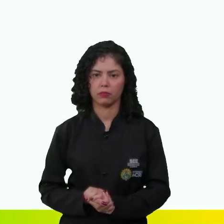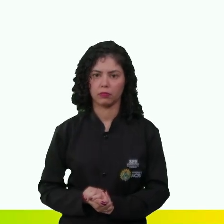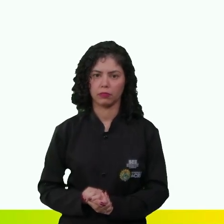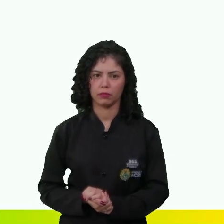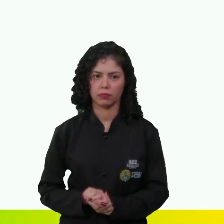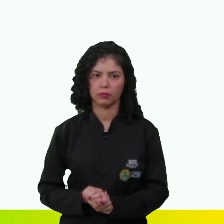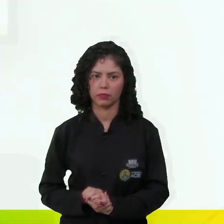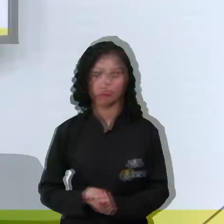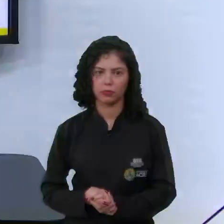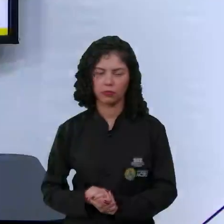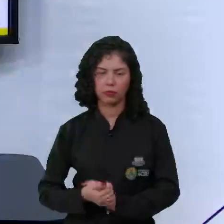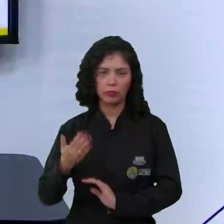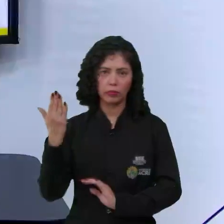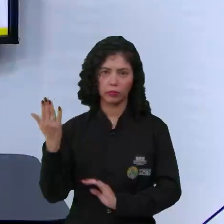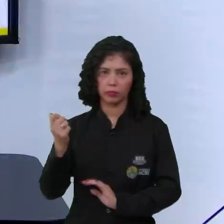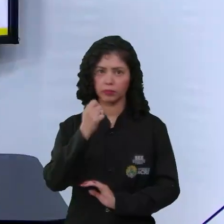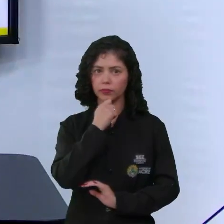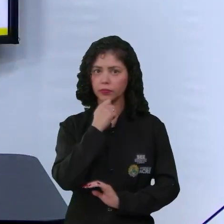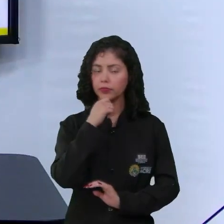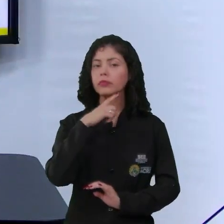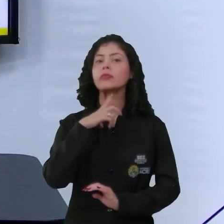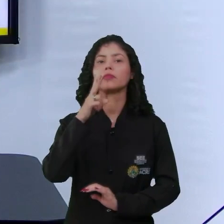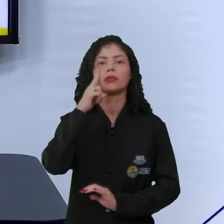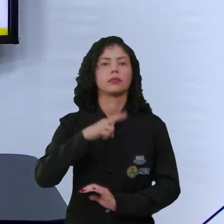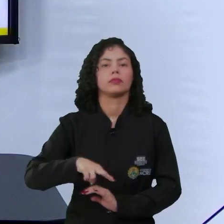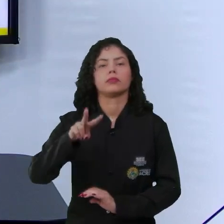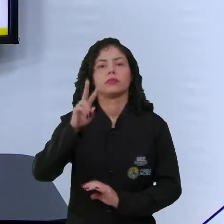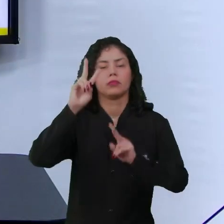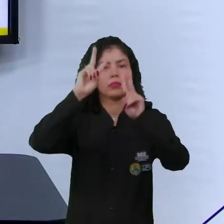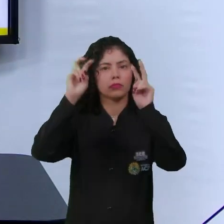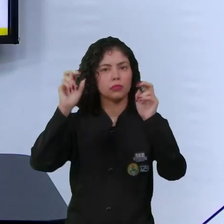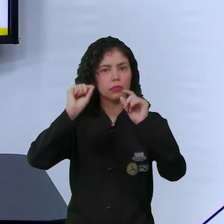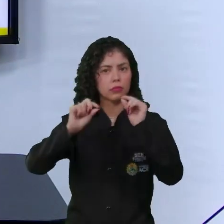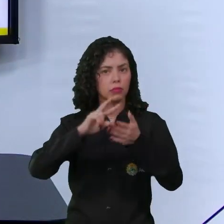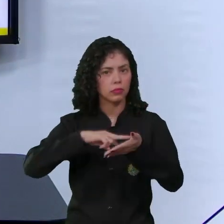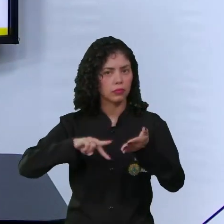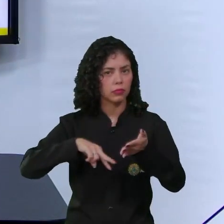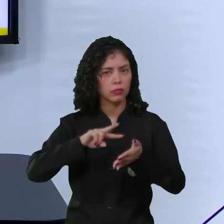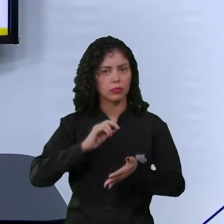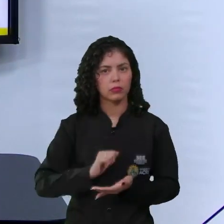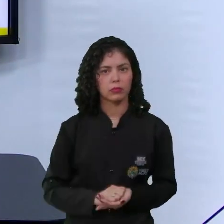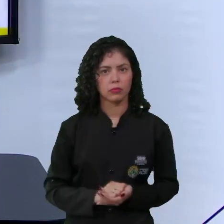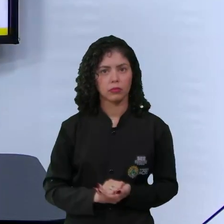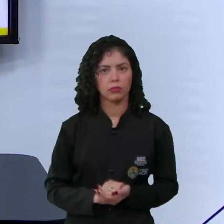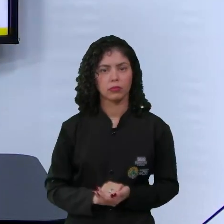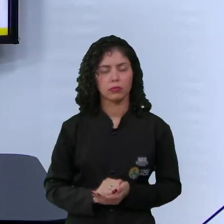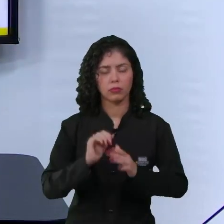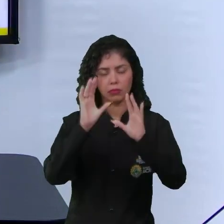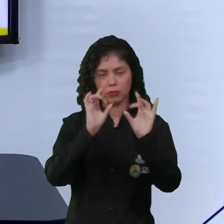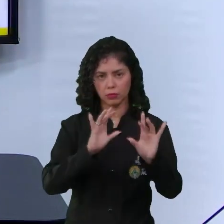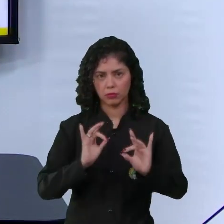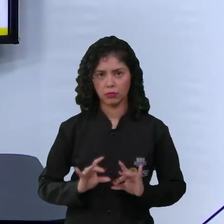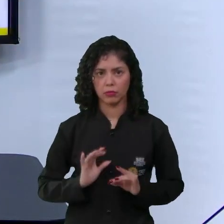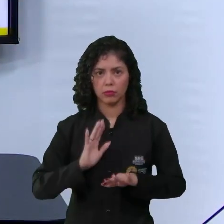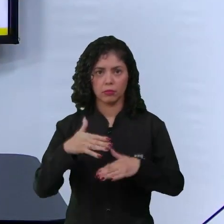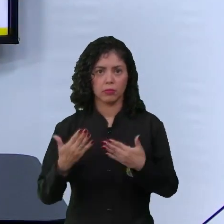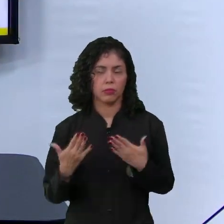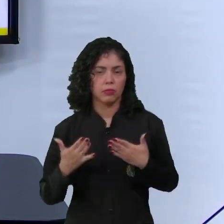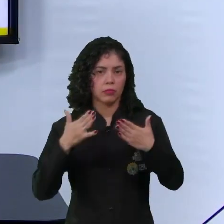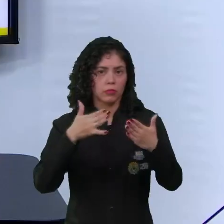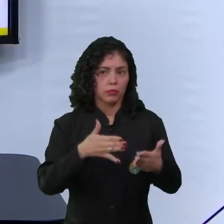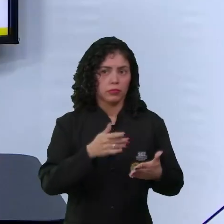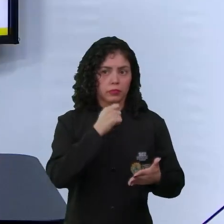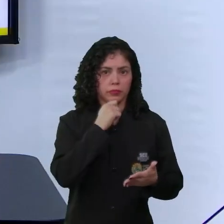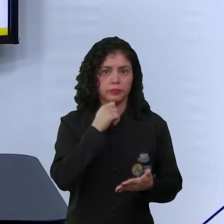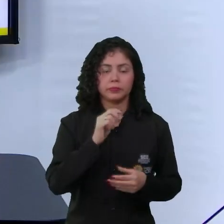artístico. Aqui a gente tem uma visão acerca da dança, acerca da técnica. Qual o direcionamento?